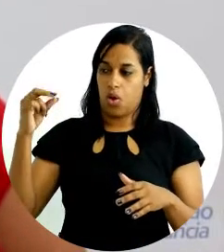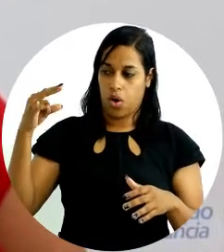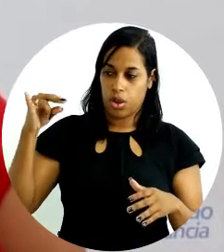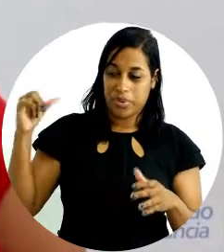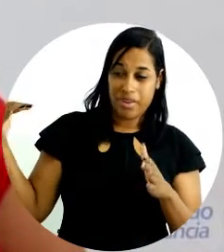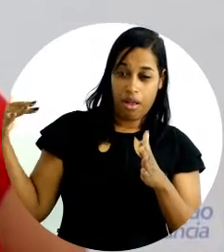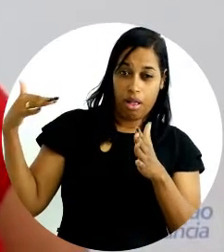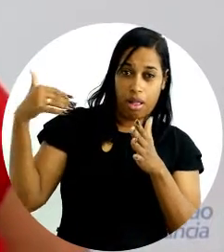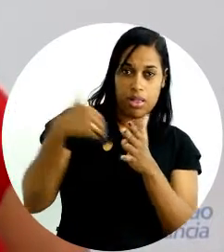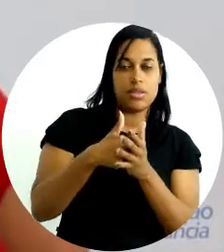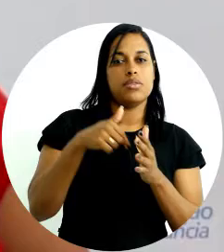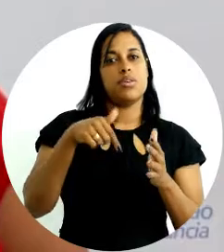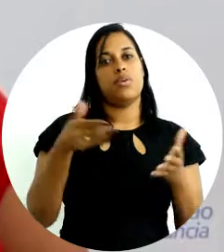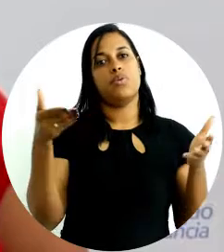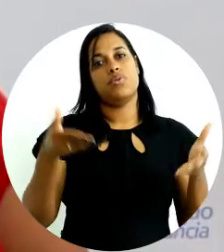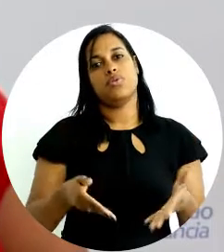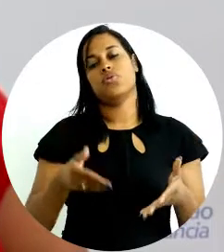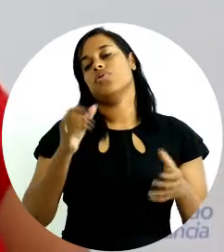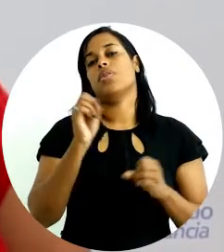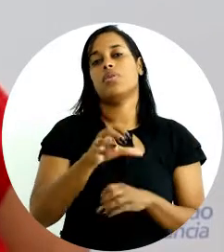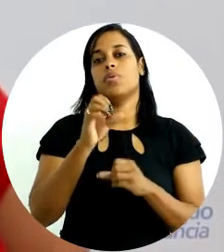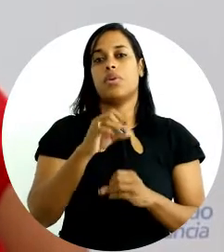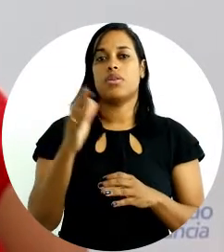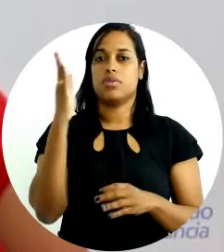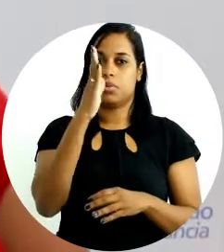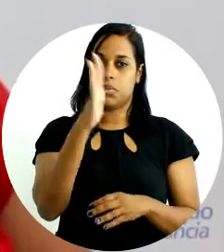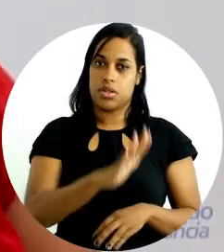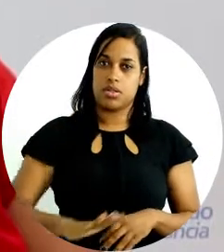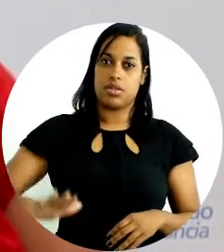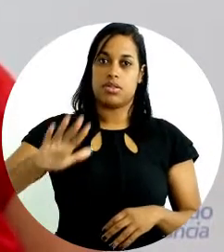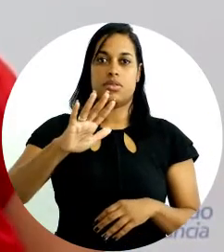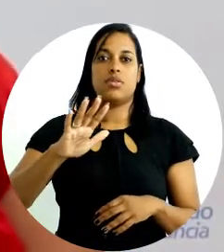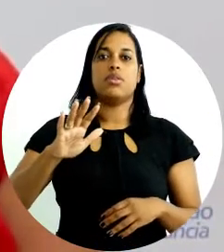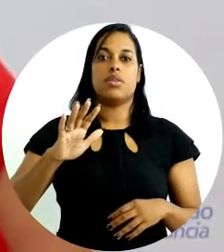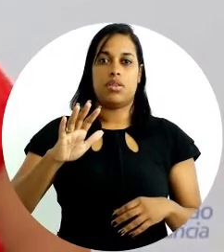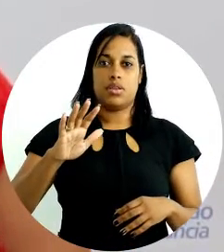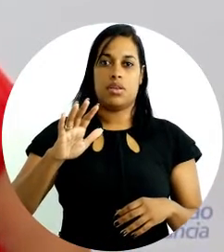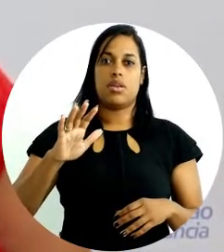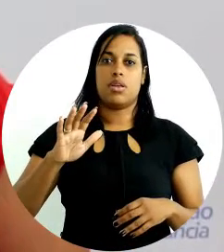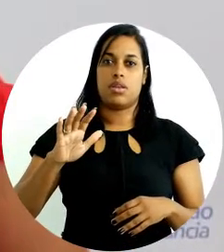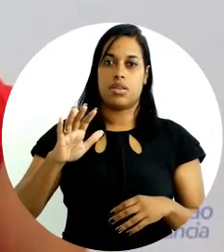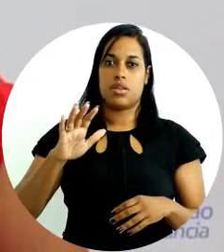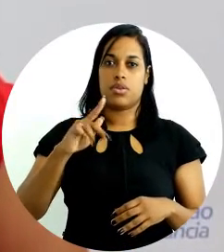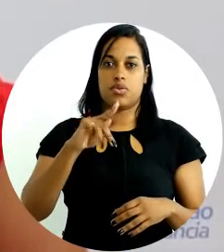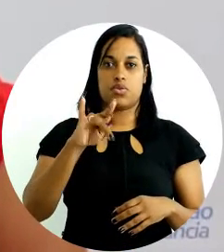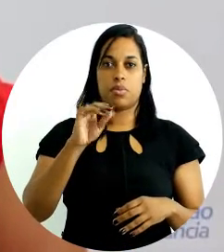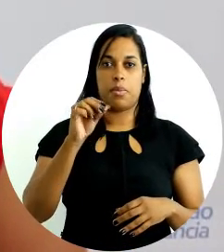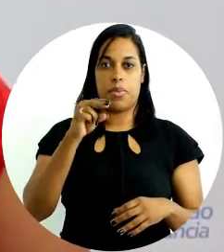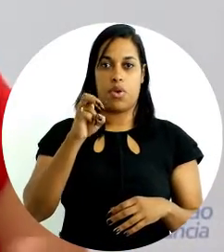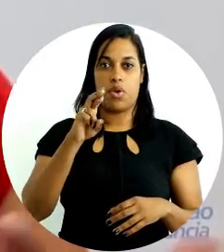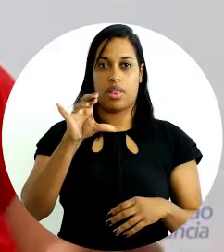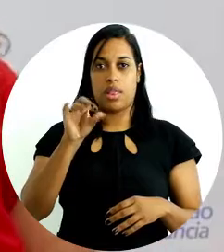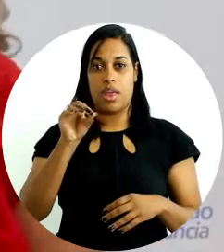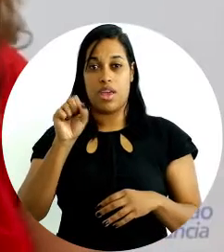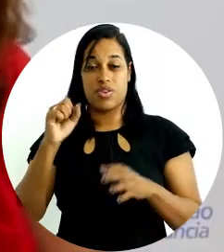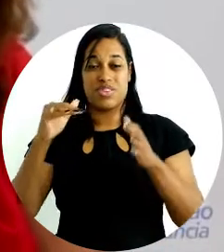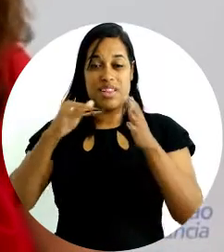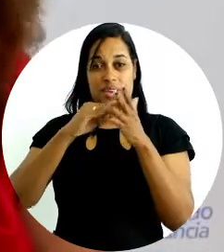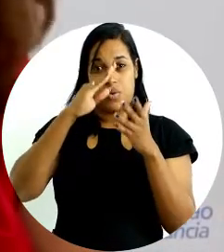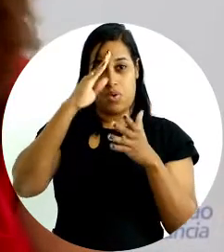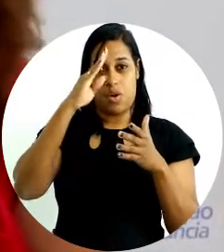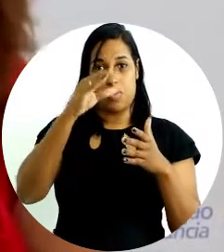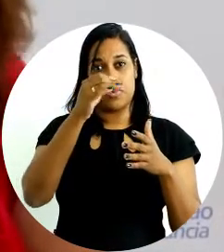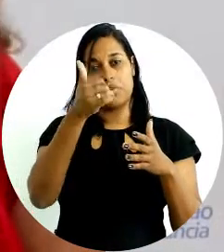Primeira República. Estudamos também a educação brasileira do Manifesto dos Pioneiros ao golpe